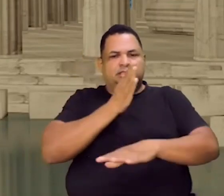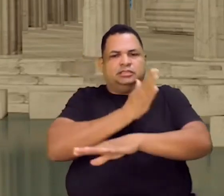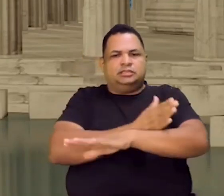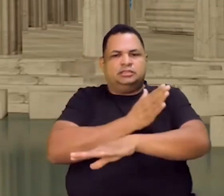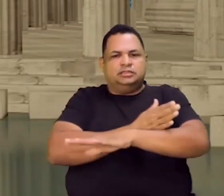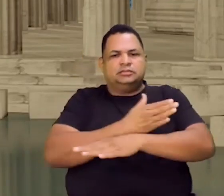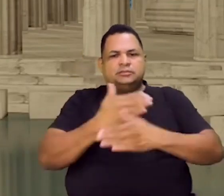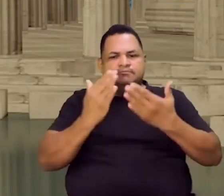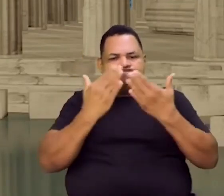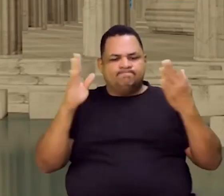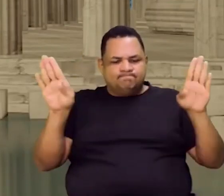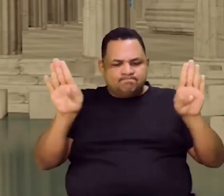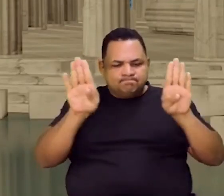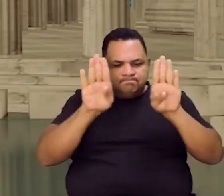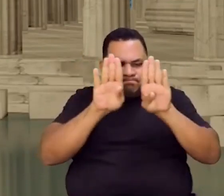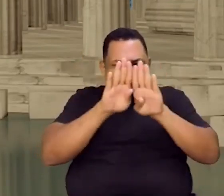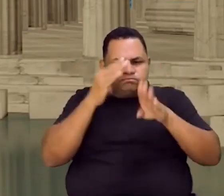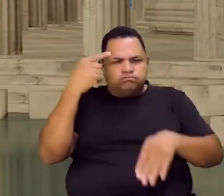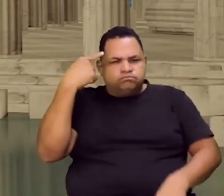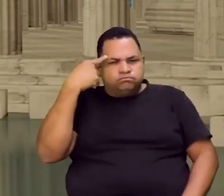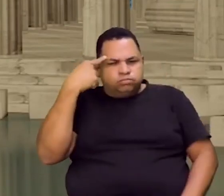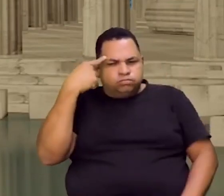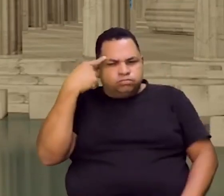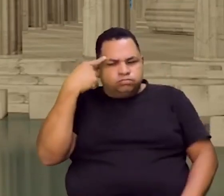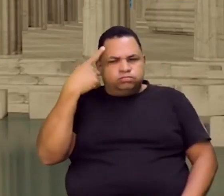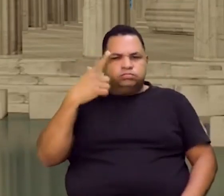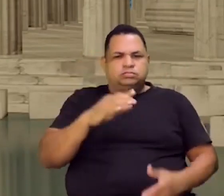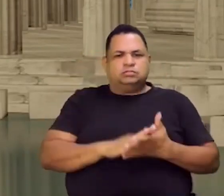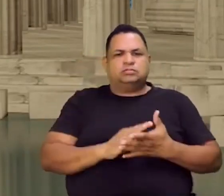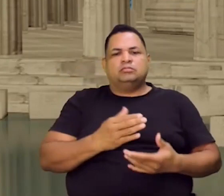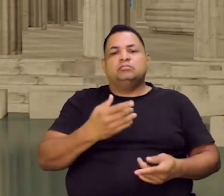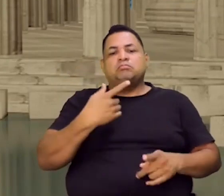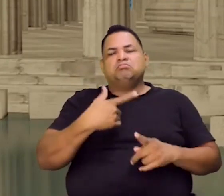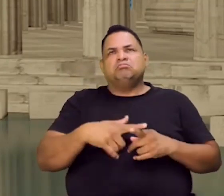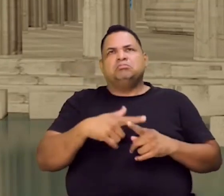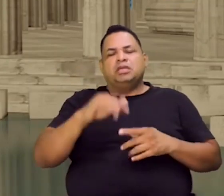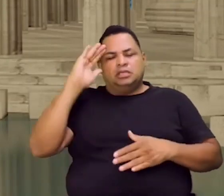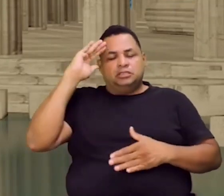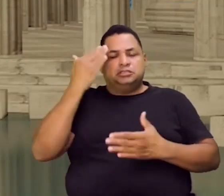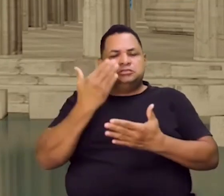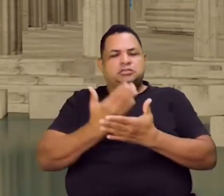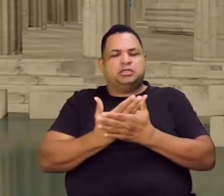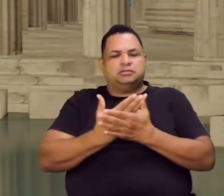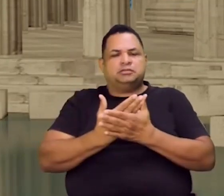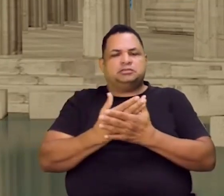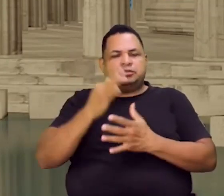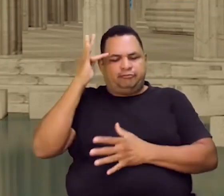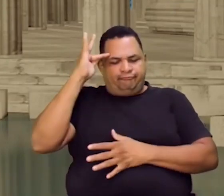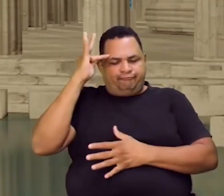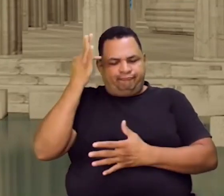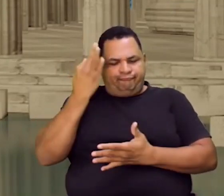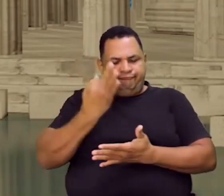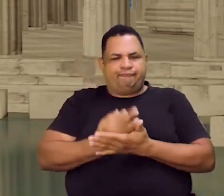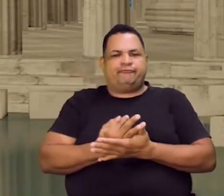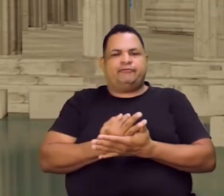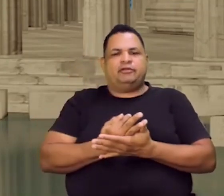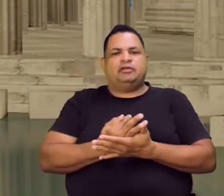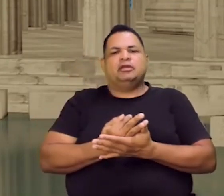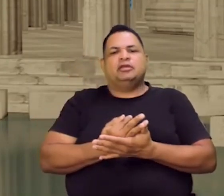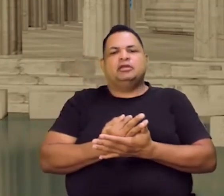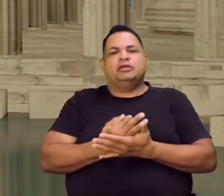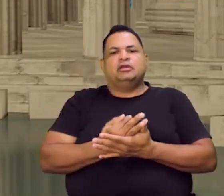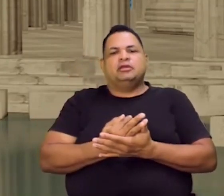fechado, supostamente, pode-se dizer, dogmático, né? Não era possível, né, de diálogo, mas quando houve